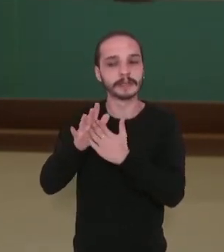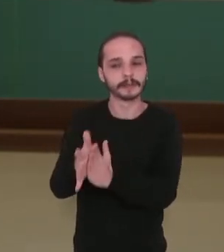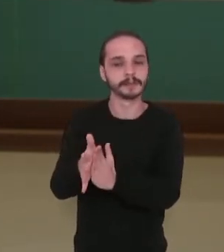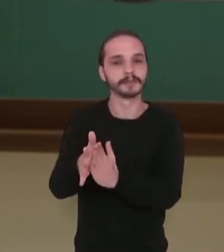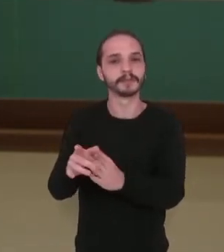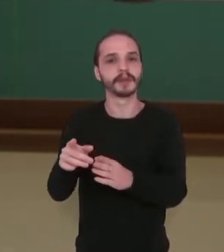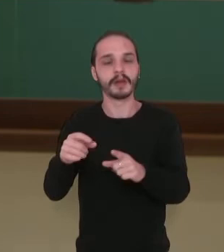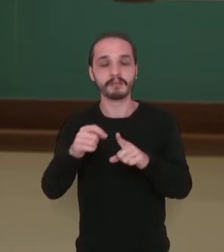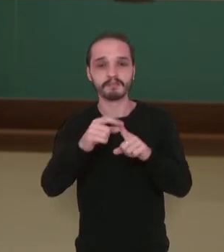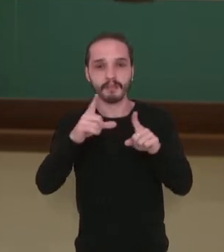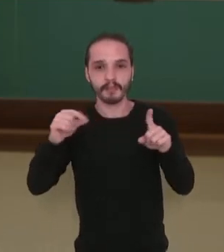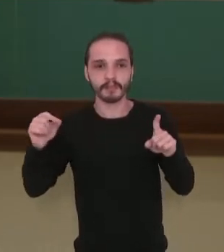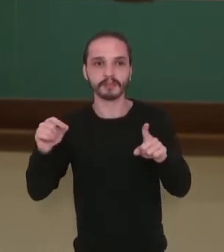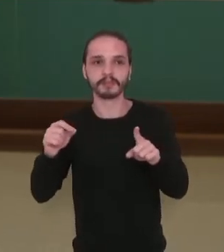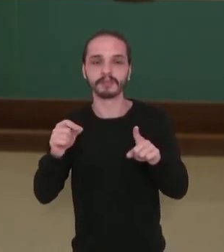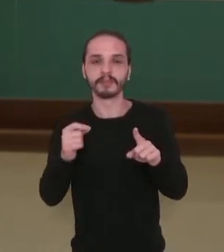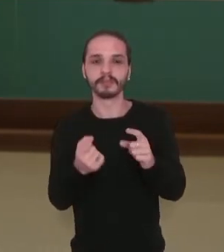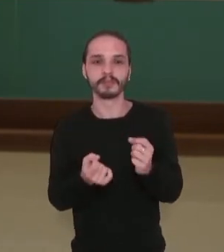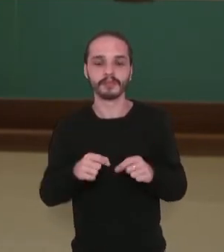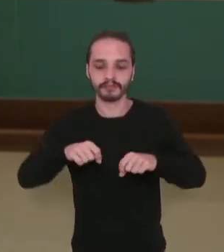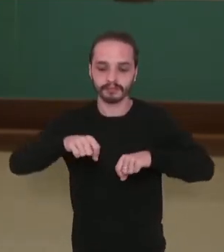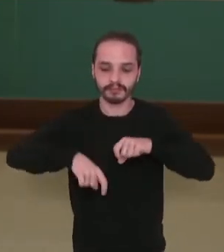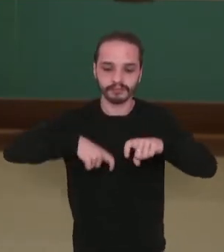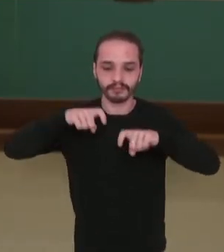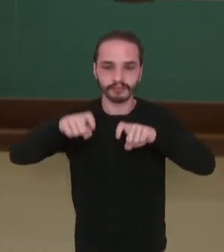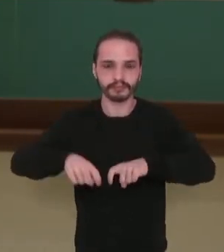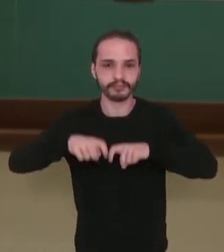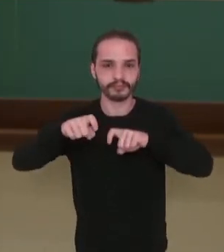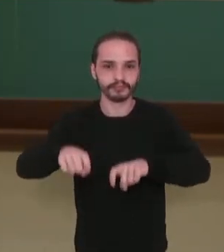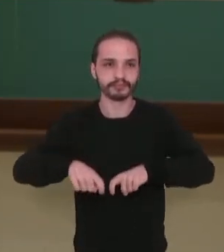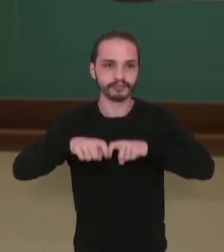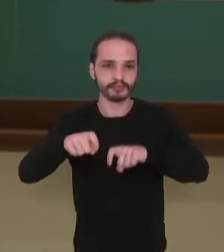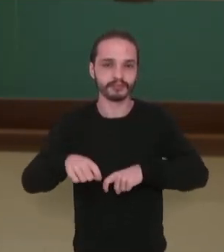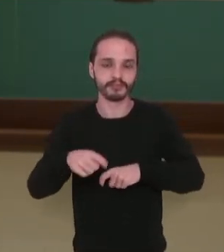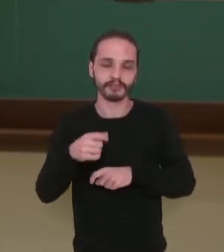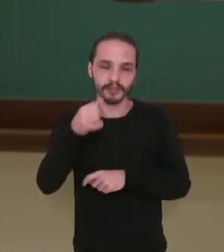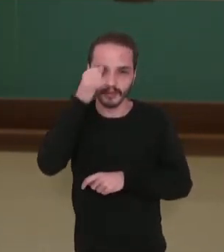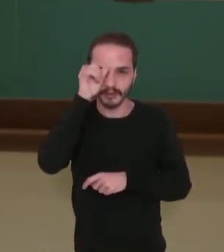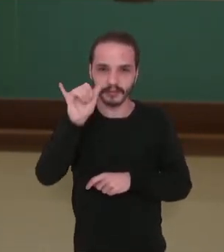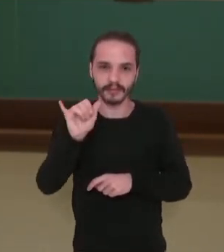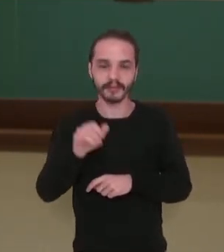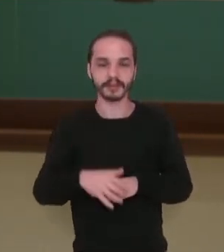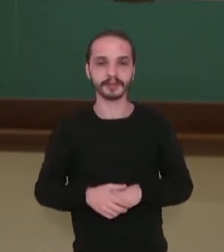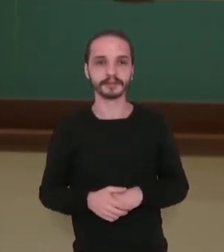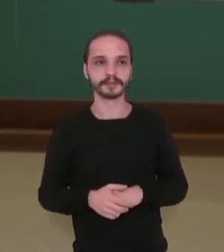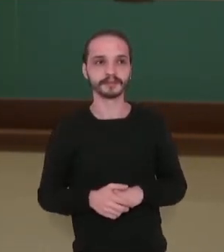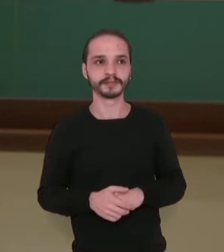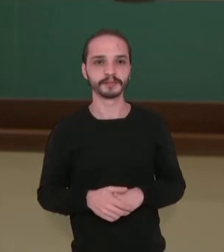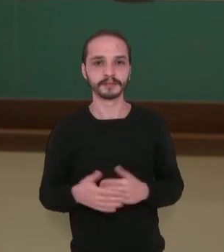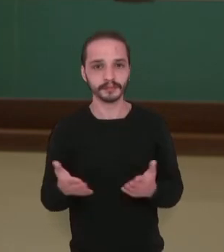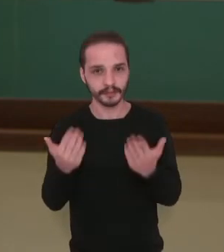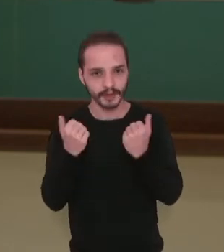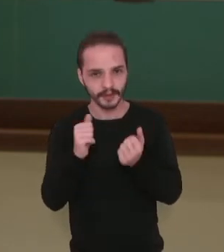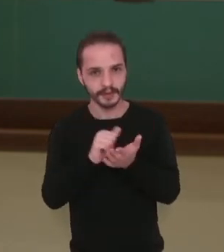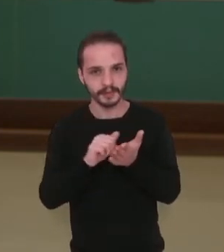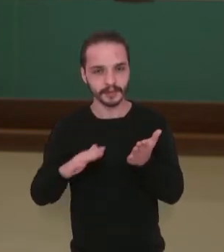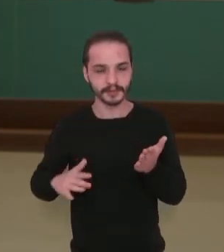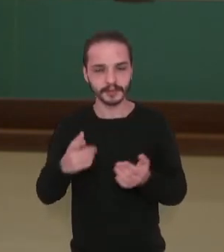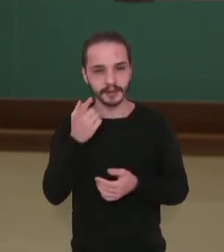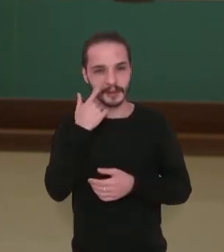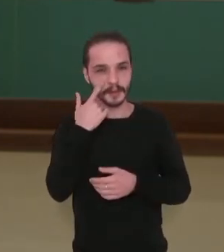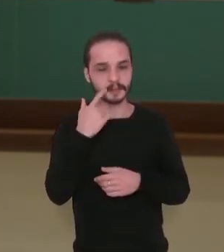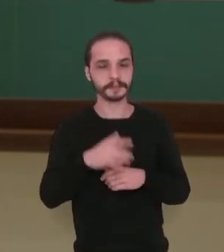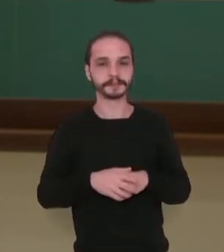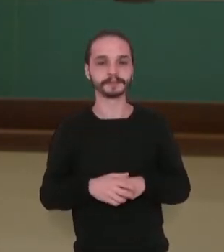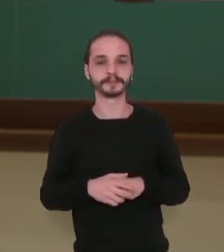detonam com a produção, com a lavoura, com a agricultura. Vamos fazer uma atividade? Você topa? Então vamos